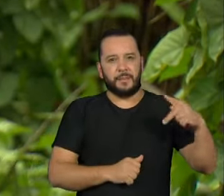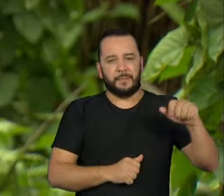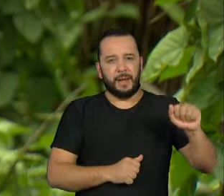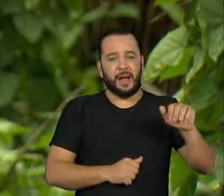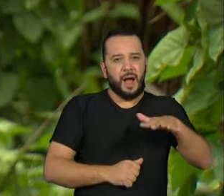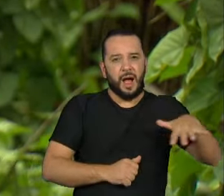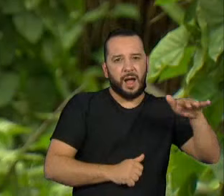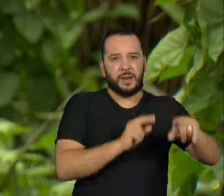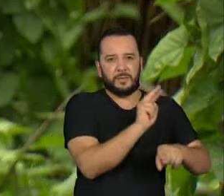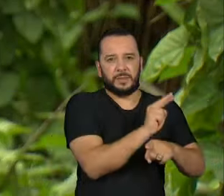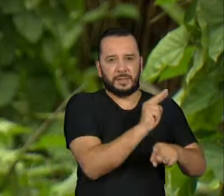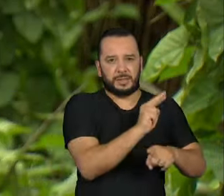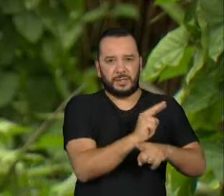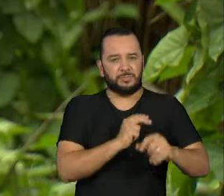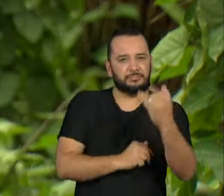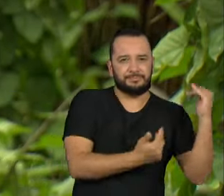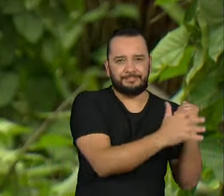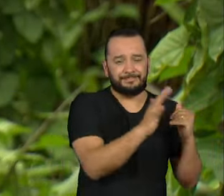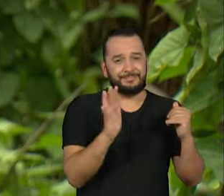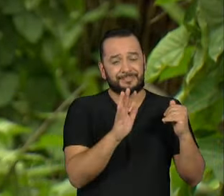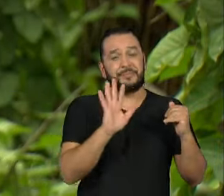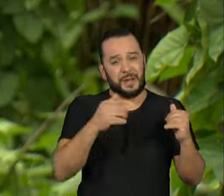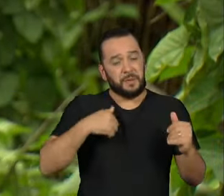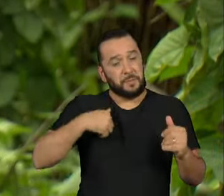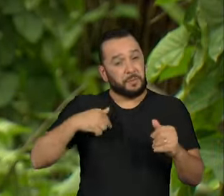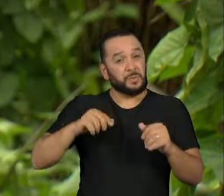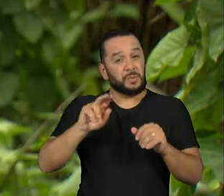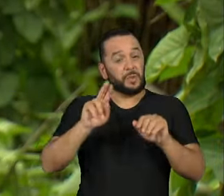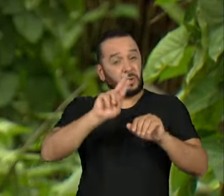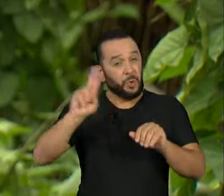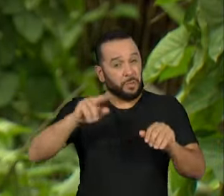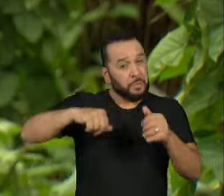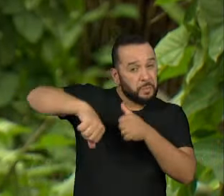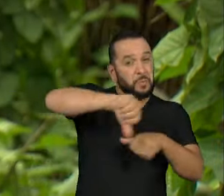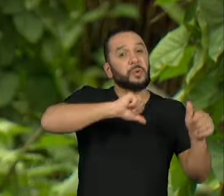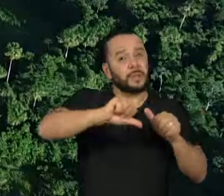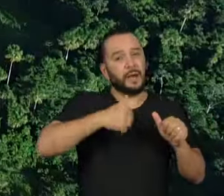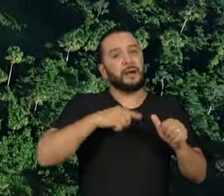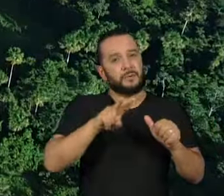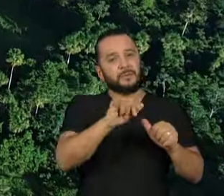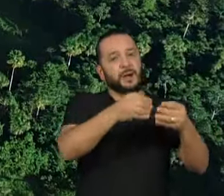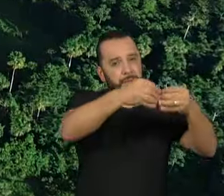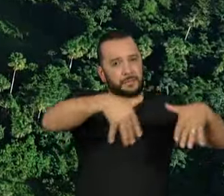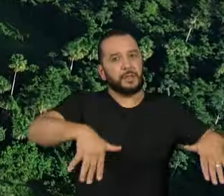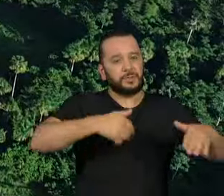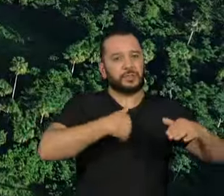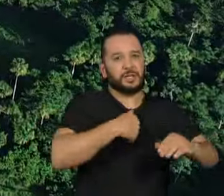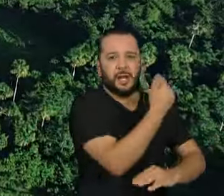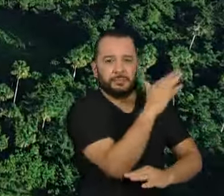vai colocar em risco a fauna e flora únicas no planeta.